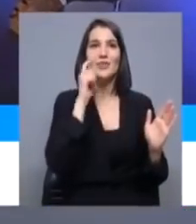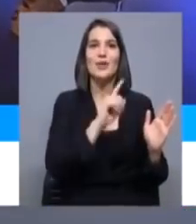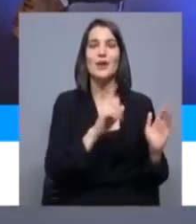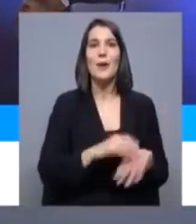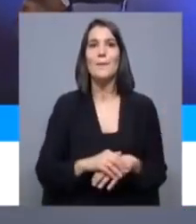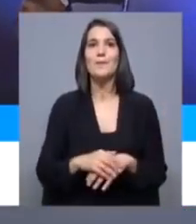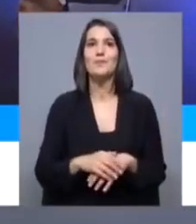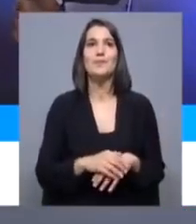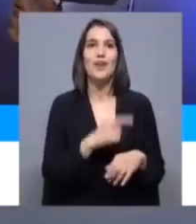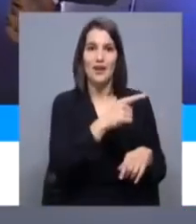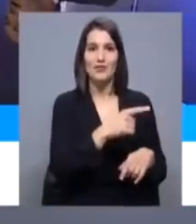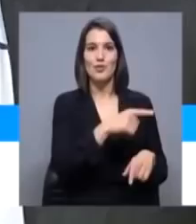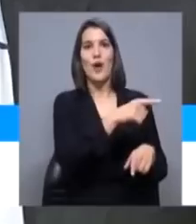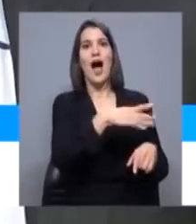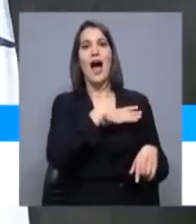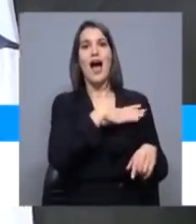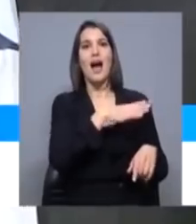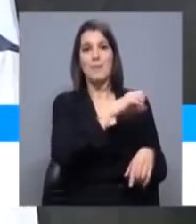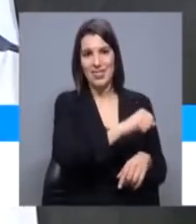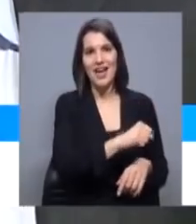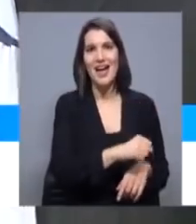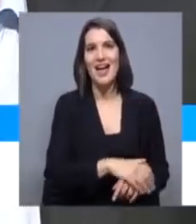gostava de